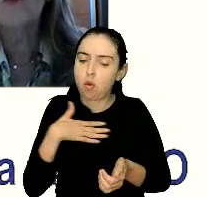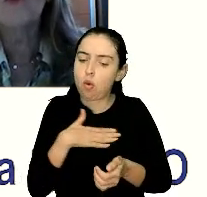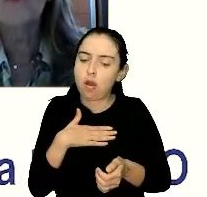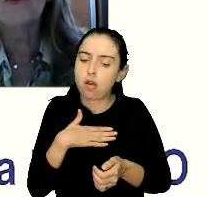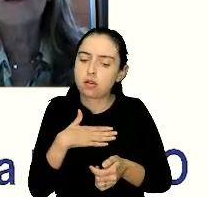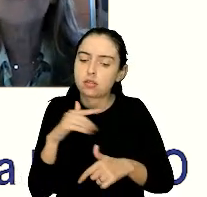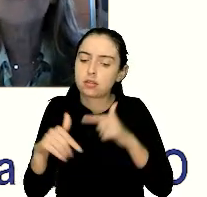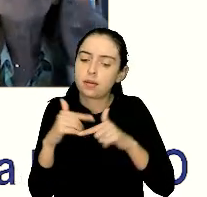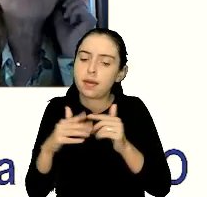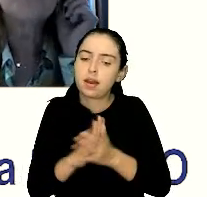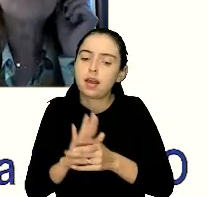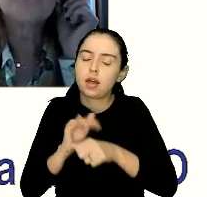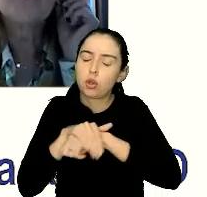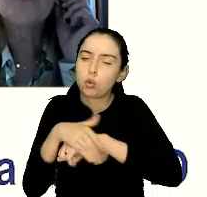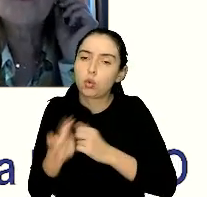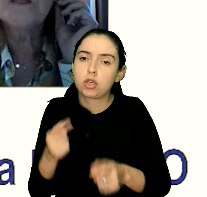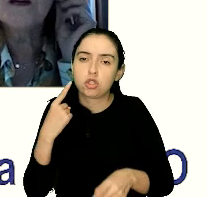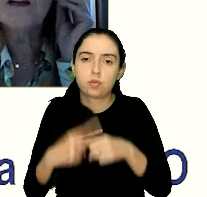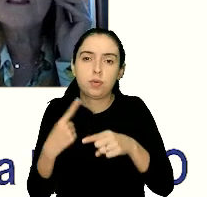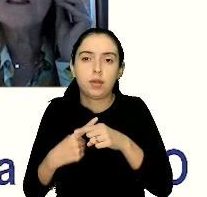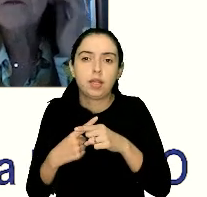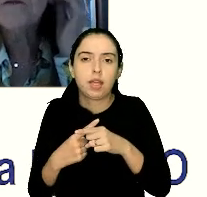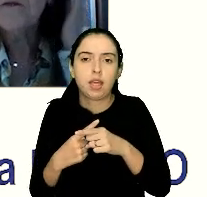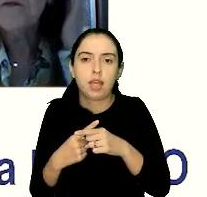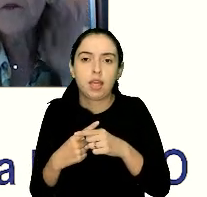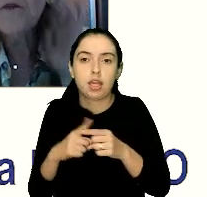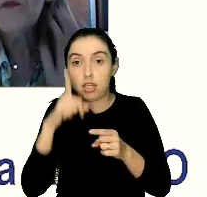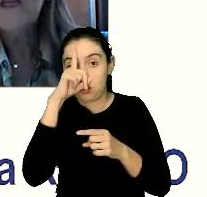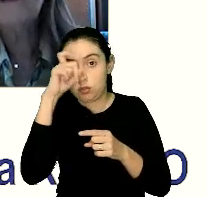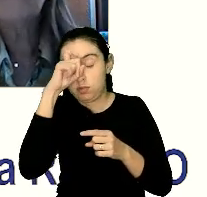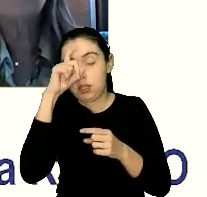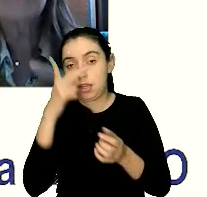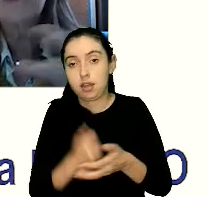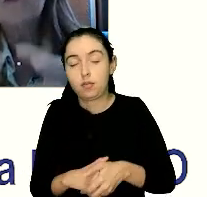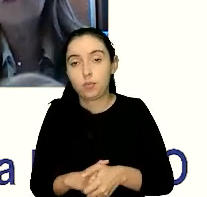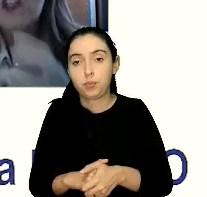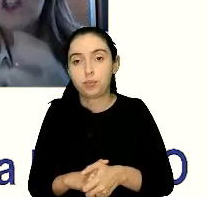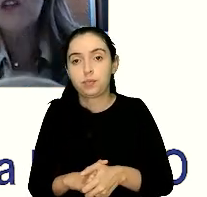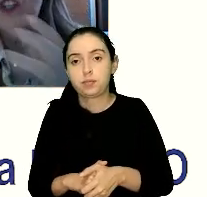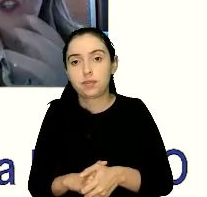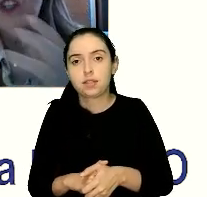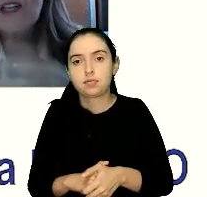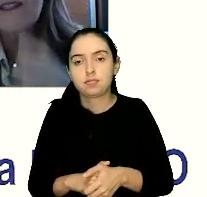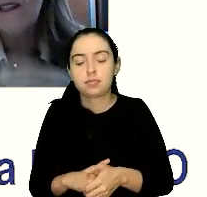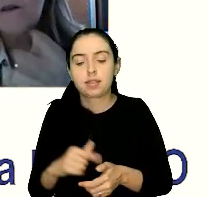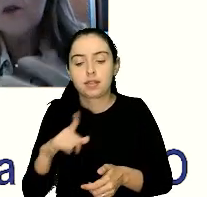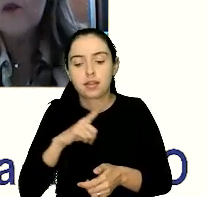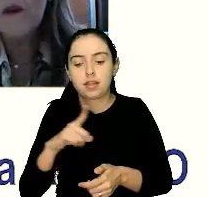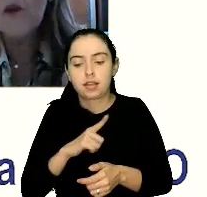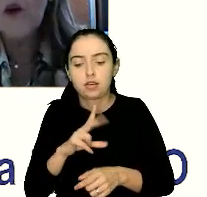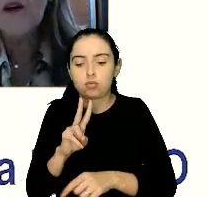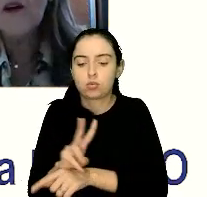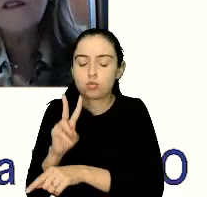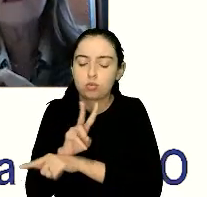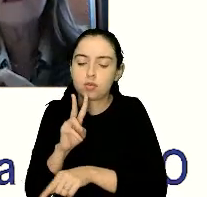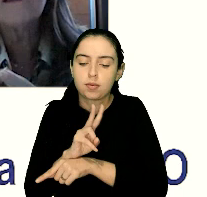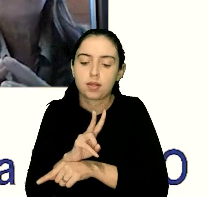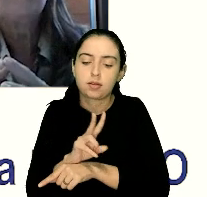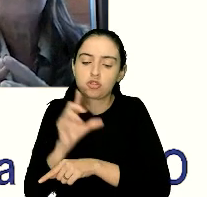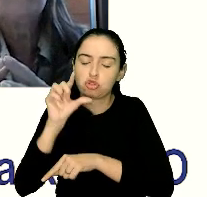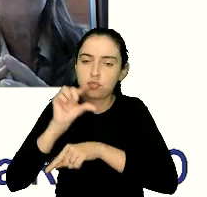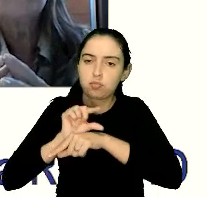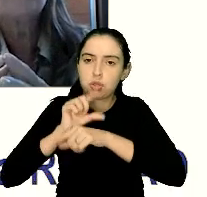turno noturno, porque, sobretudo em hospitais, você tem uma vigilância muito menor,